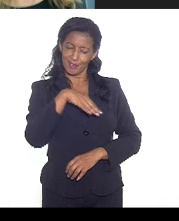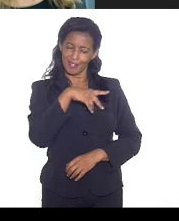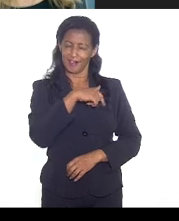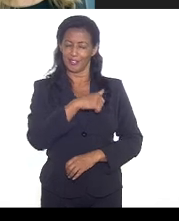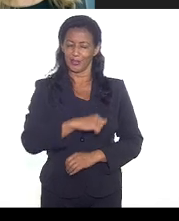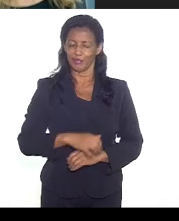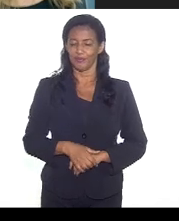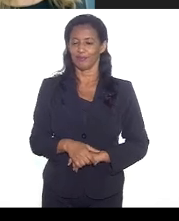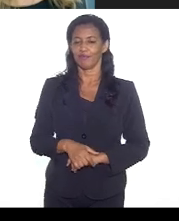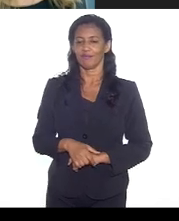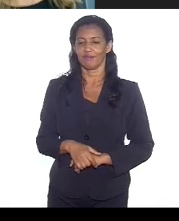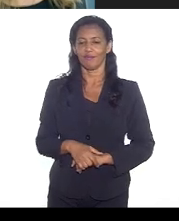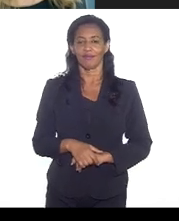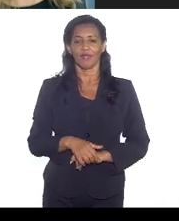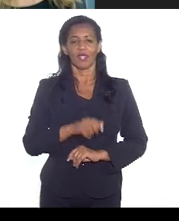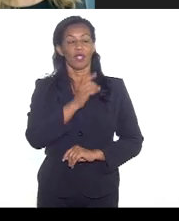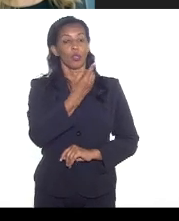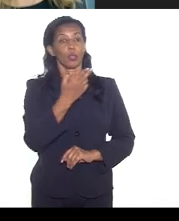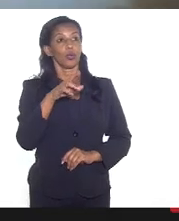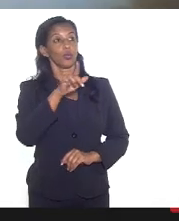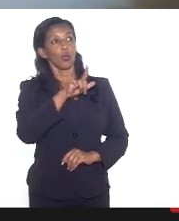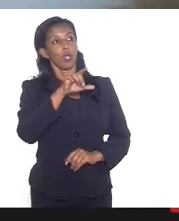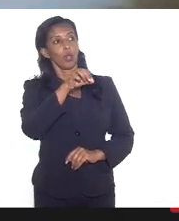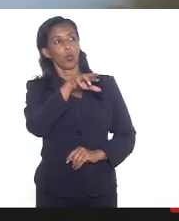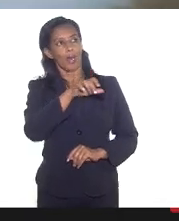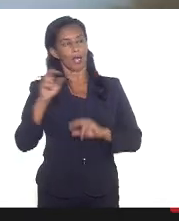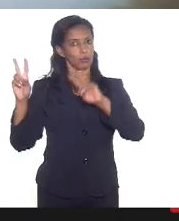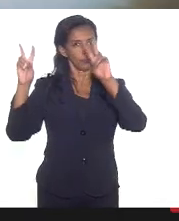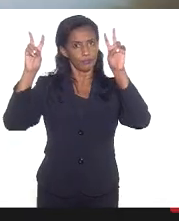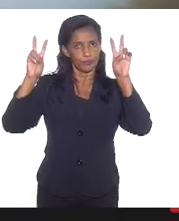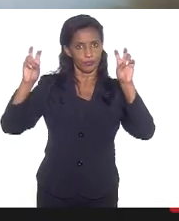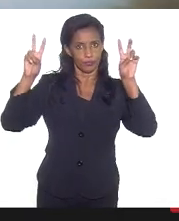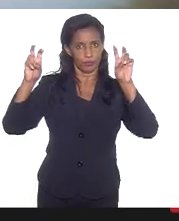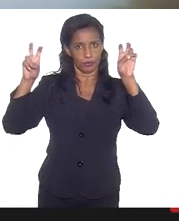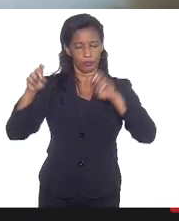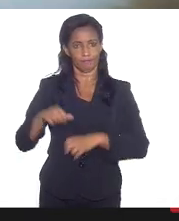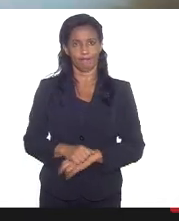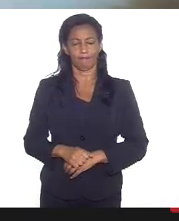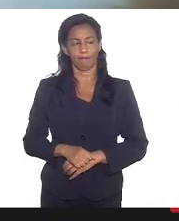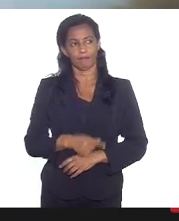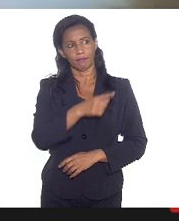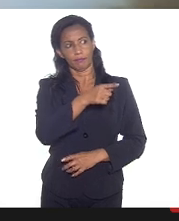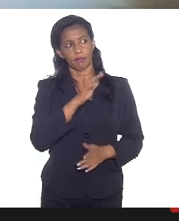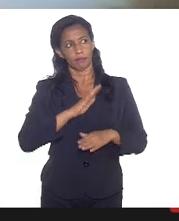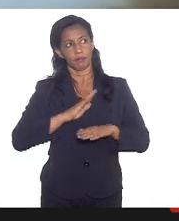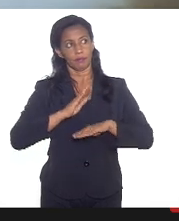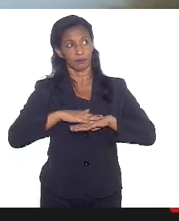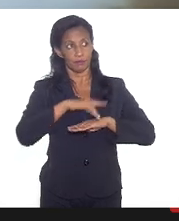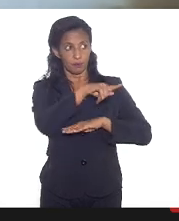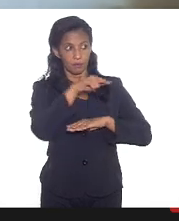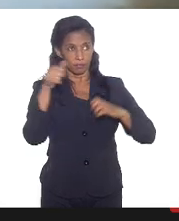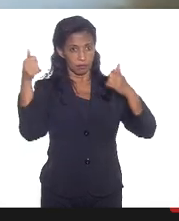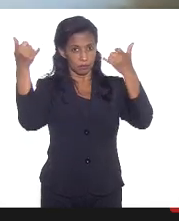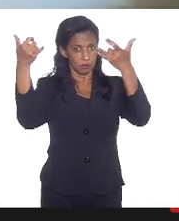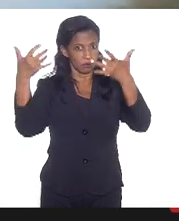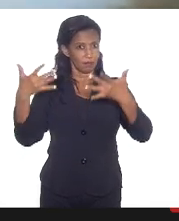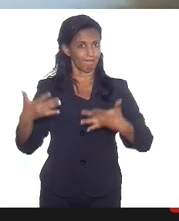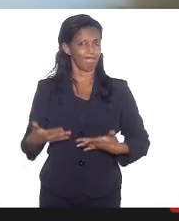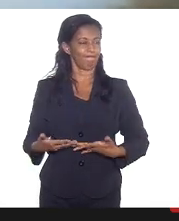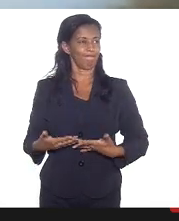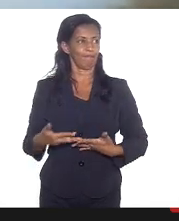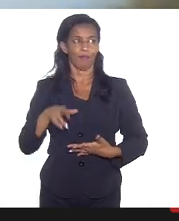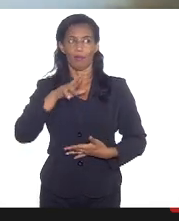Agora sim. Doutor Leonardo, o tema que o senhor traz não é